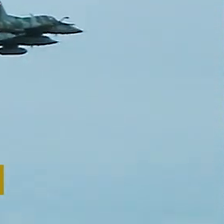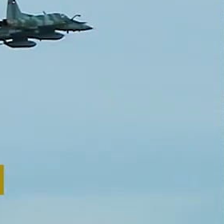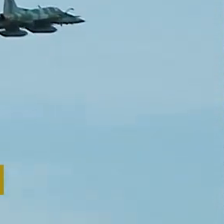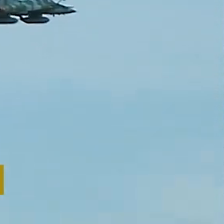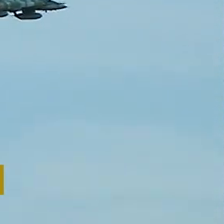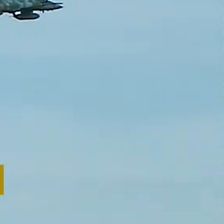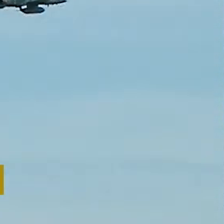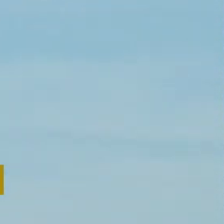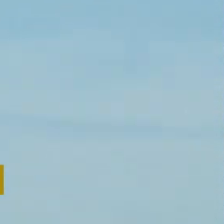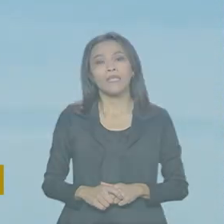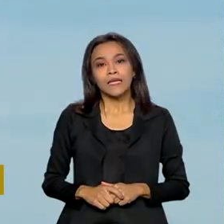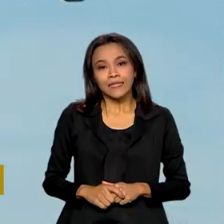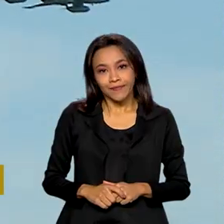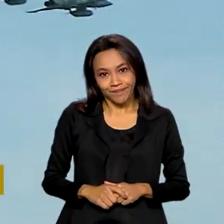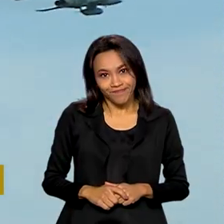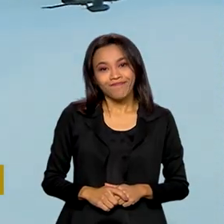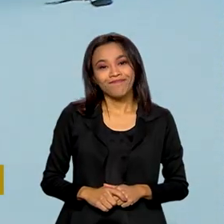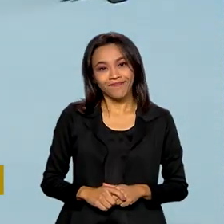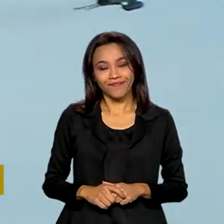Vimos Marinha, vimos